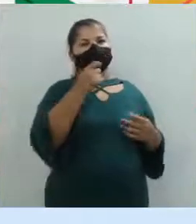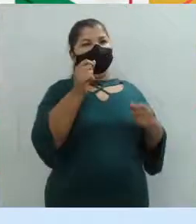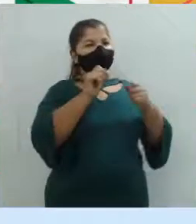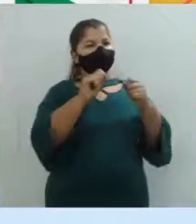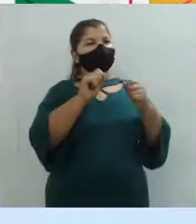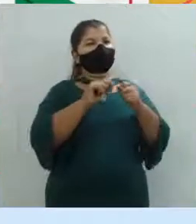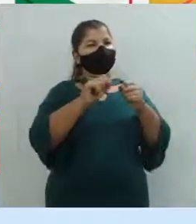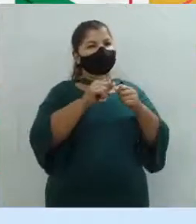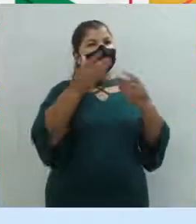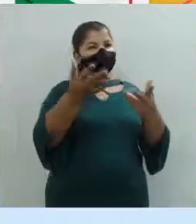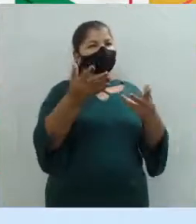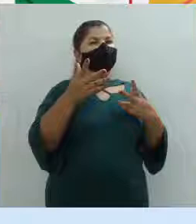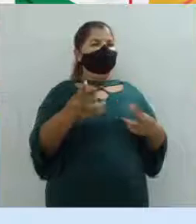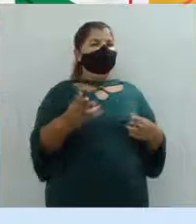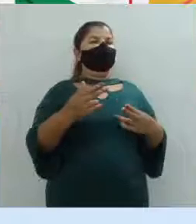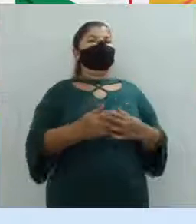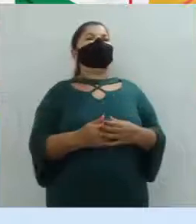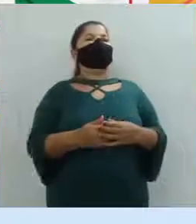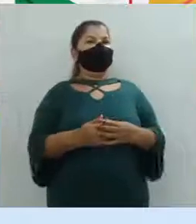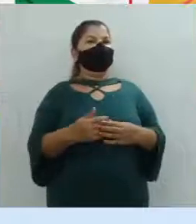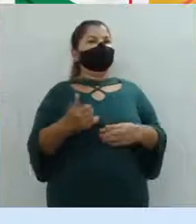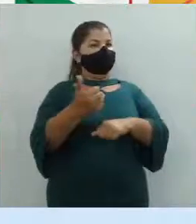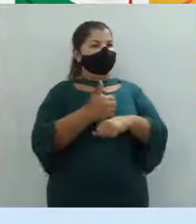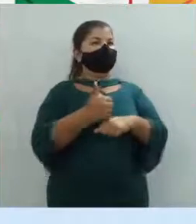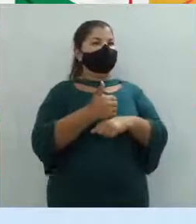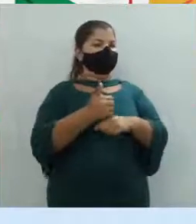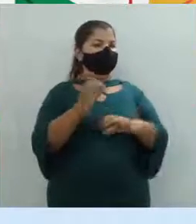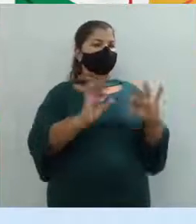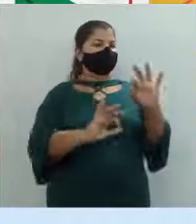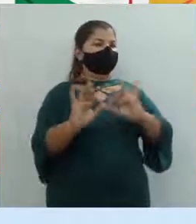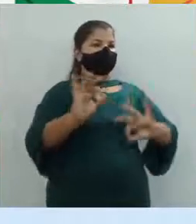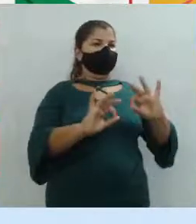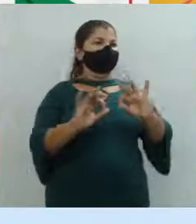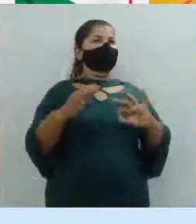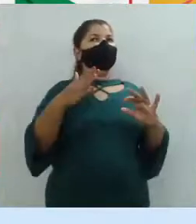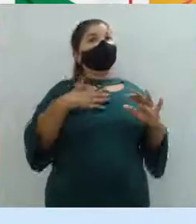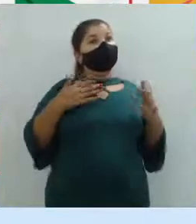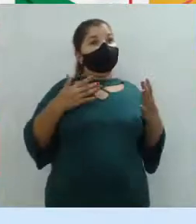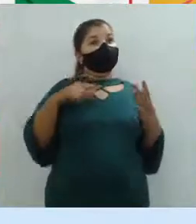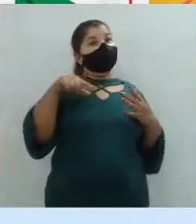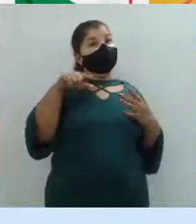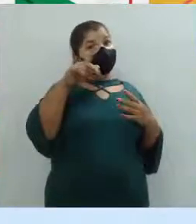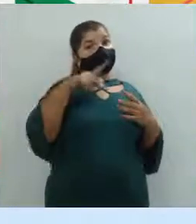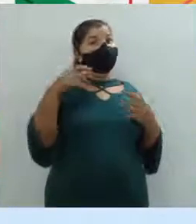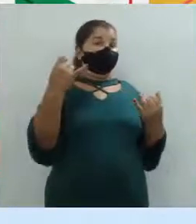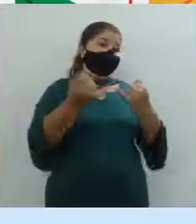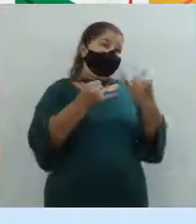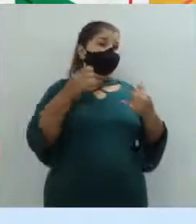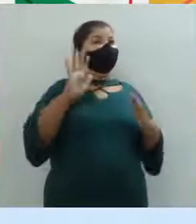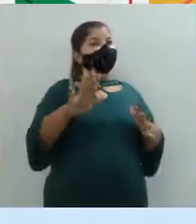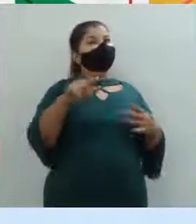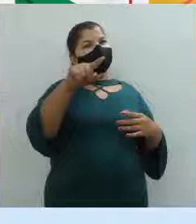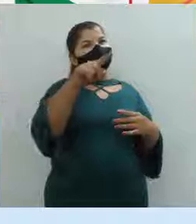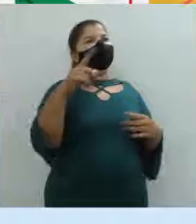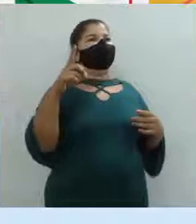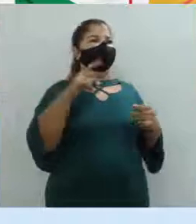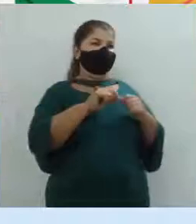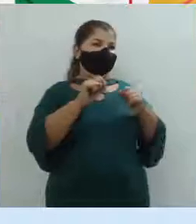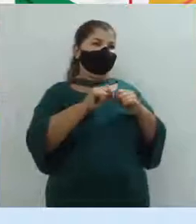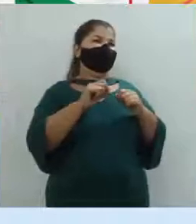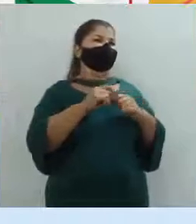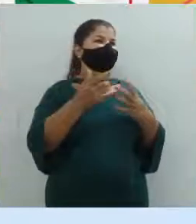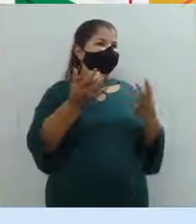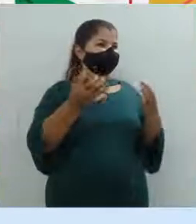forma mais profissional, né? Eu fazia isso na brincadeira, eu nunca tinha intenção, mas eu achava interessante, achava lindo aquilo